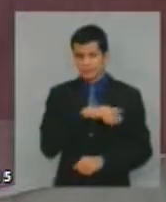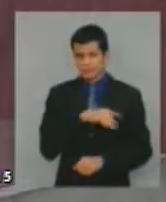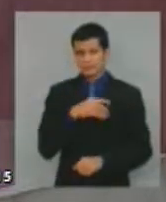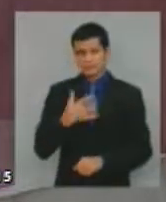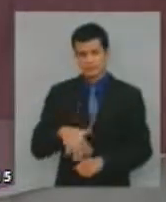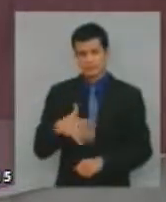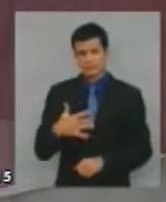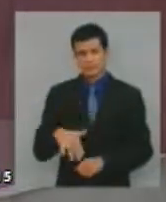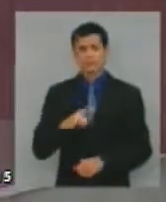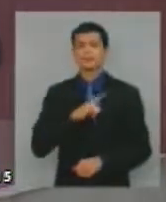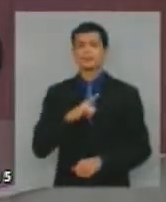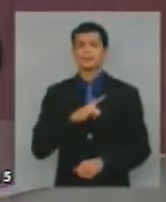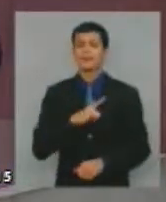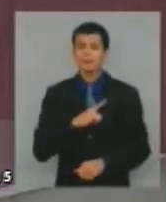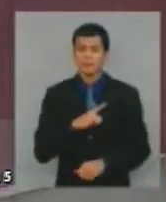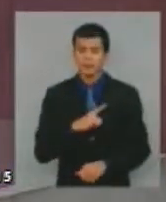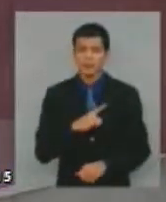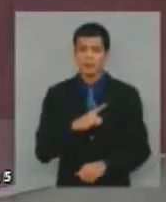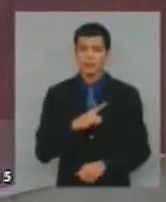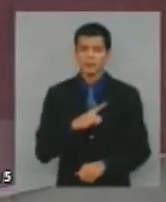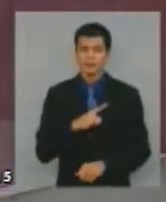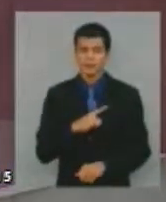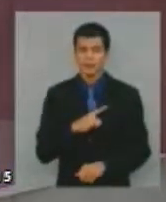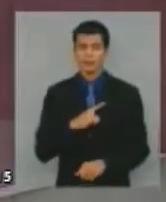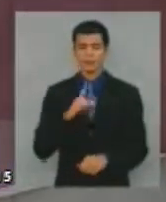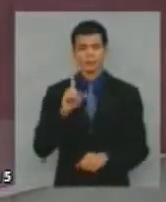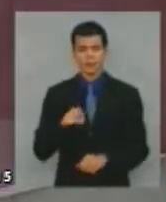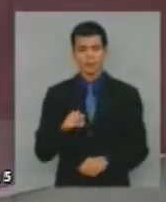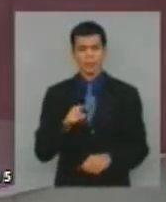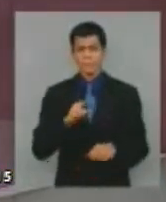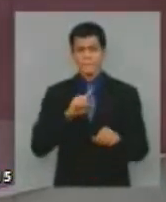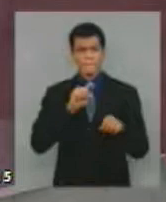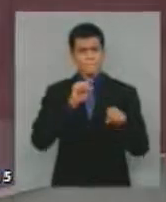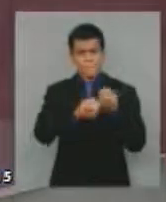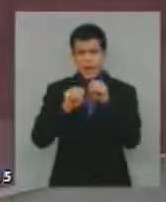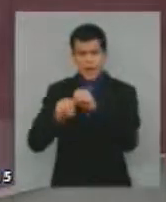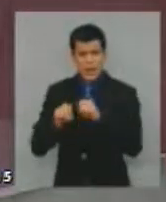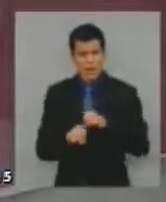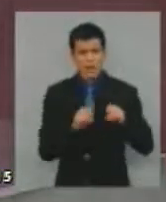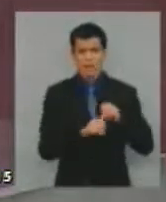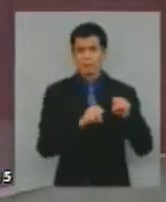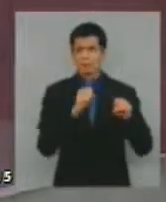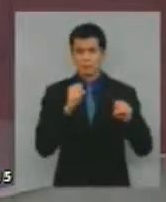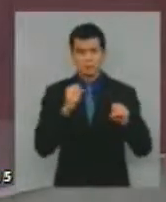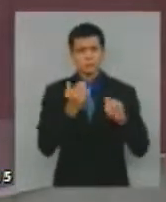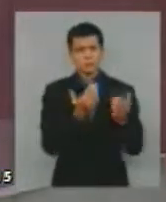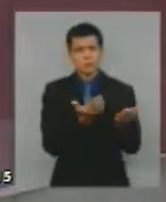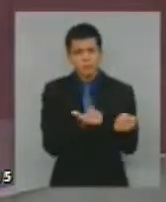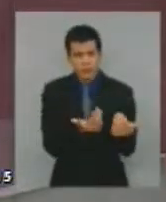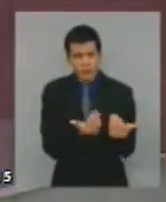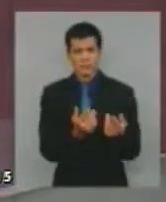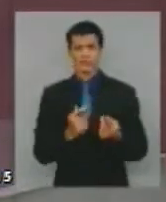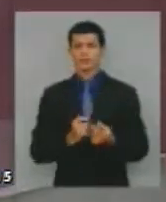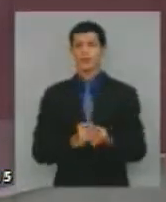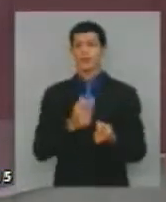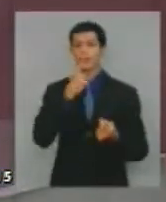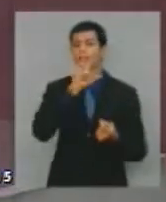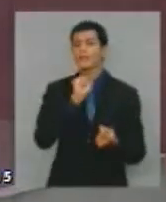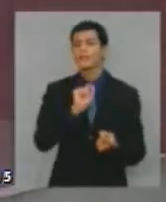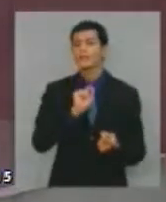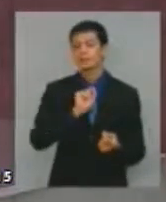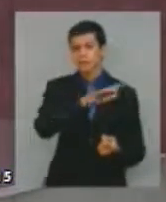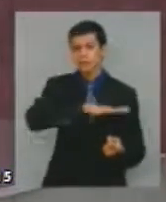de fato, é um genocídio da juventude negra, na sua